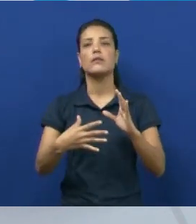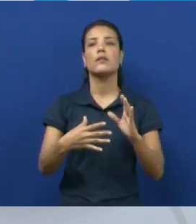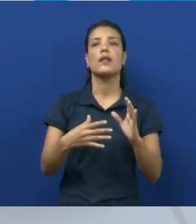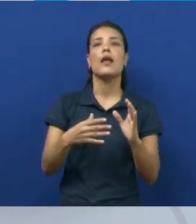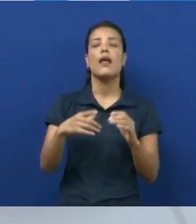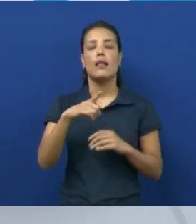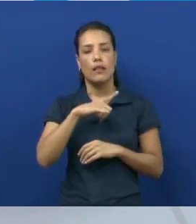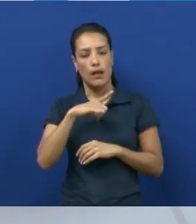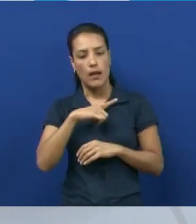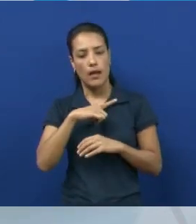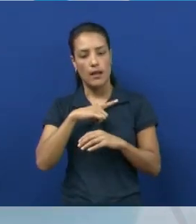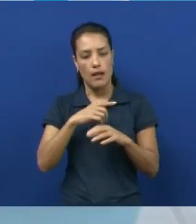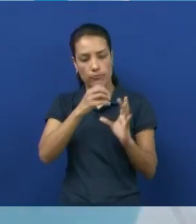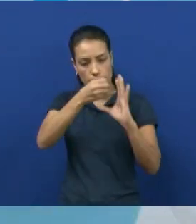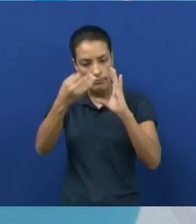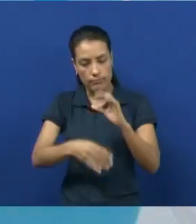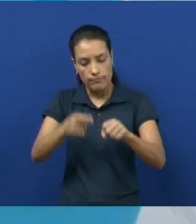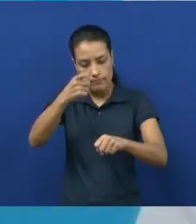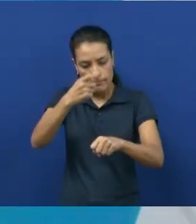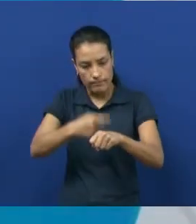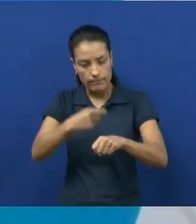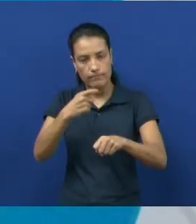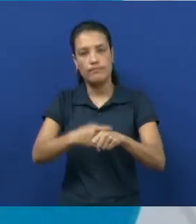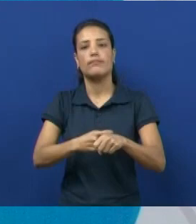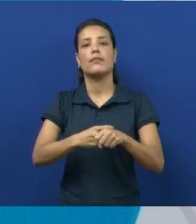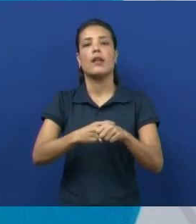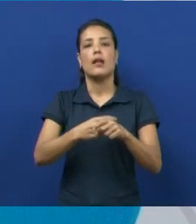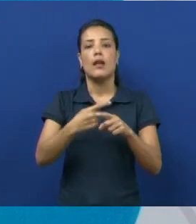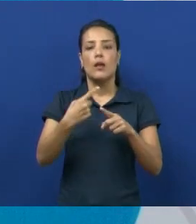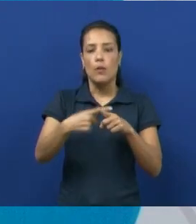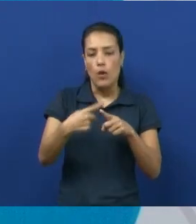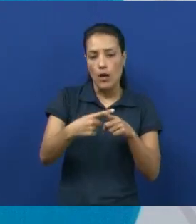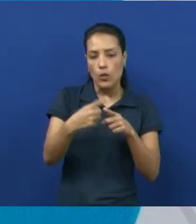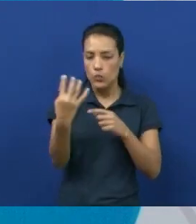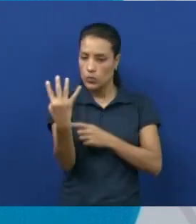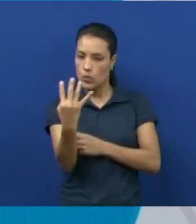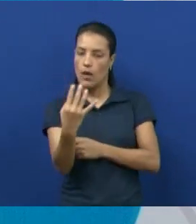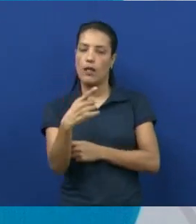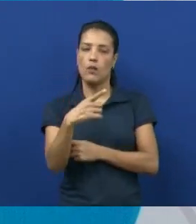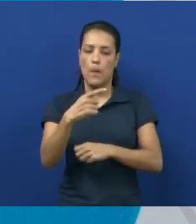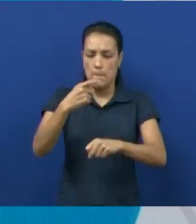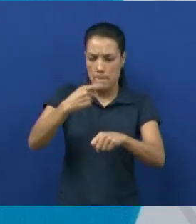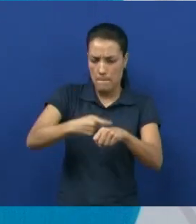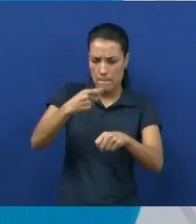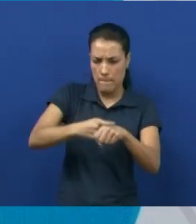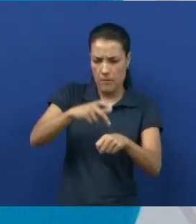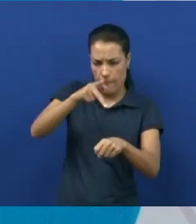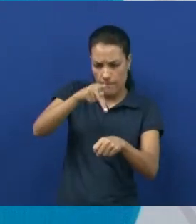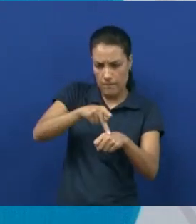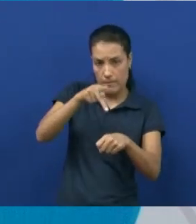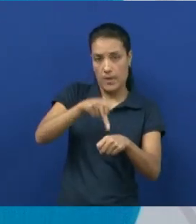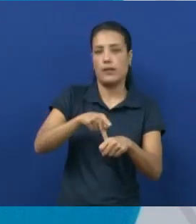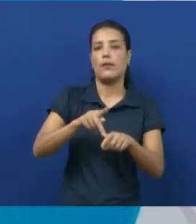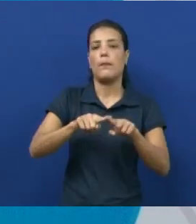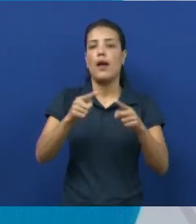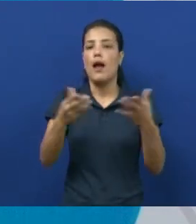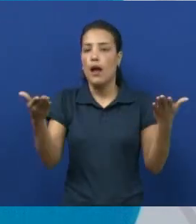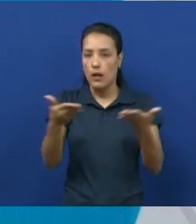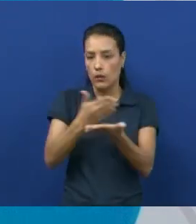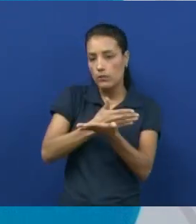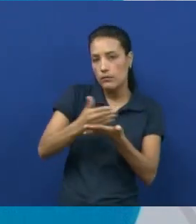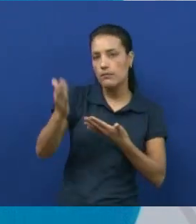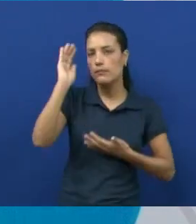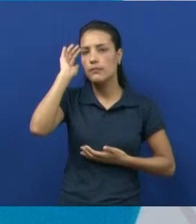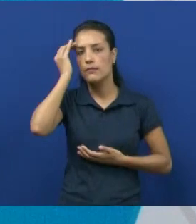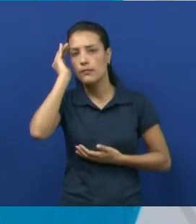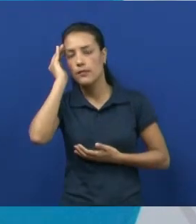superfície sólida. Isso porque eles são os 4 planetas considerados rochosos. Agora a gente vai começar a entender os 4 planetas